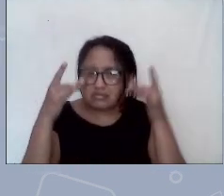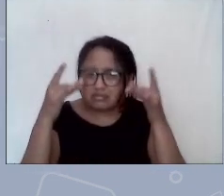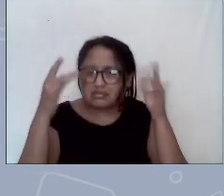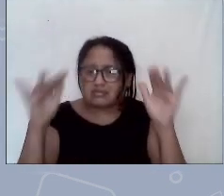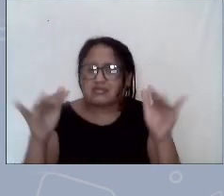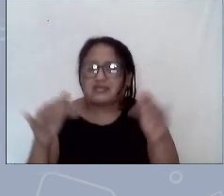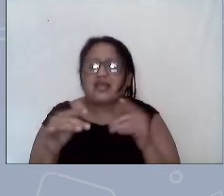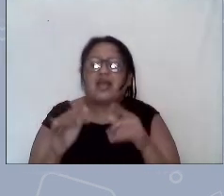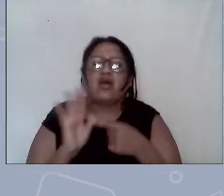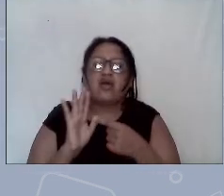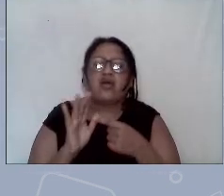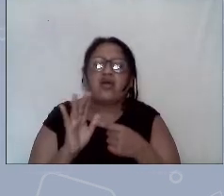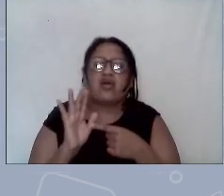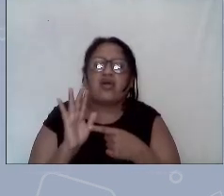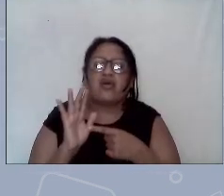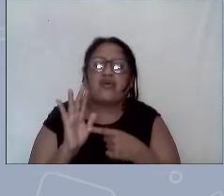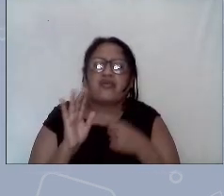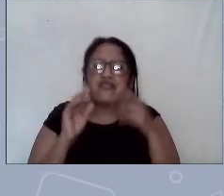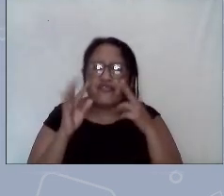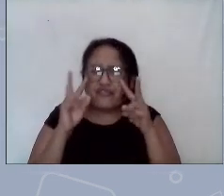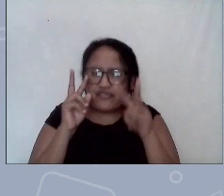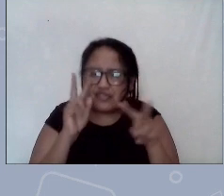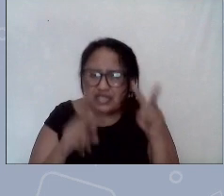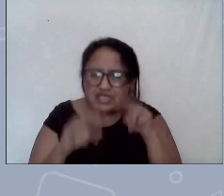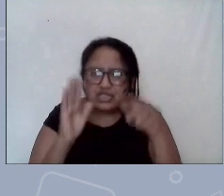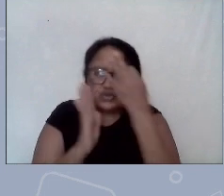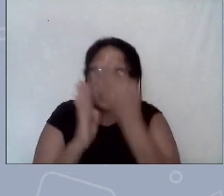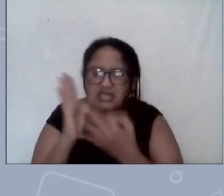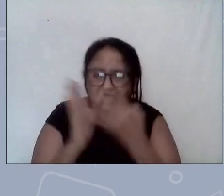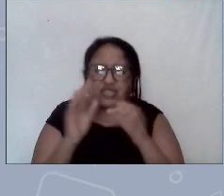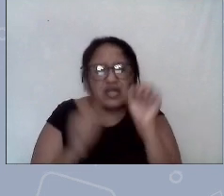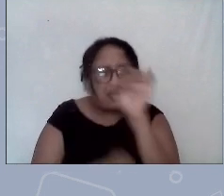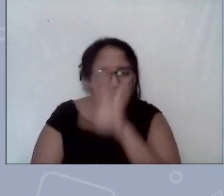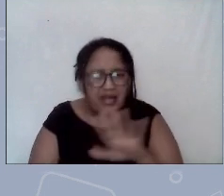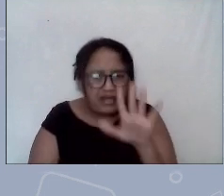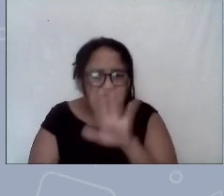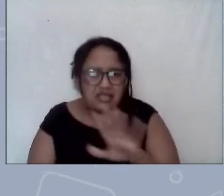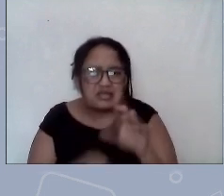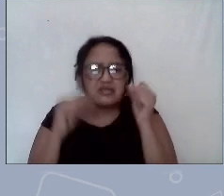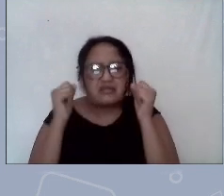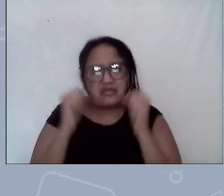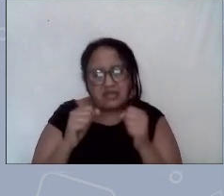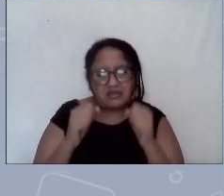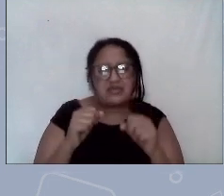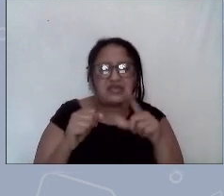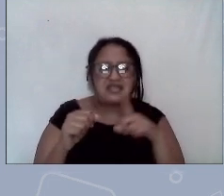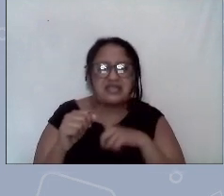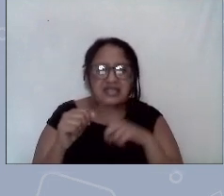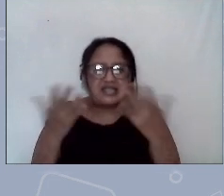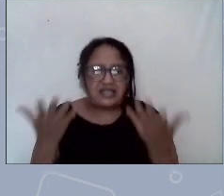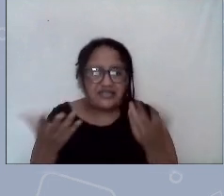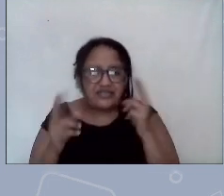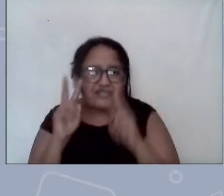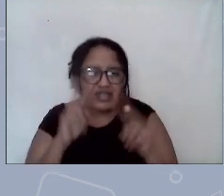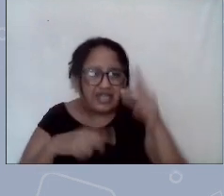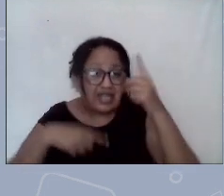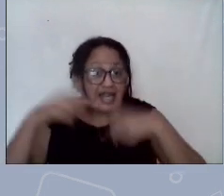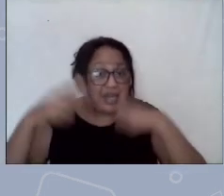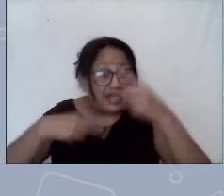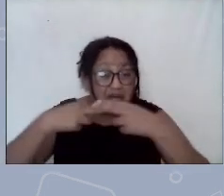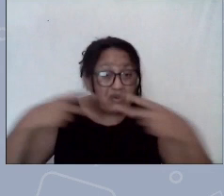observem aqui o texto né e a imagem para a gente poder ter elementos para responder